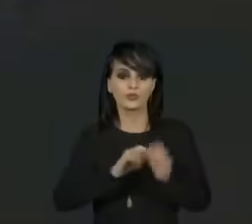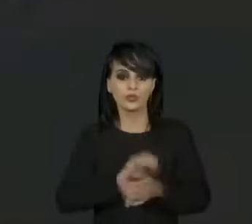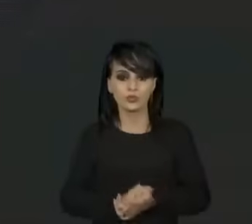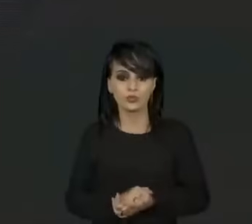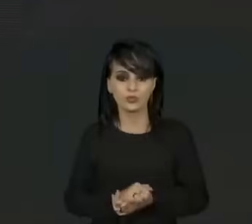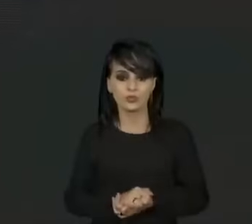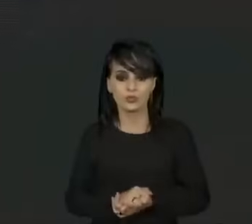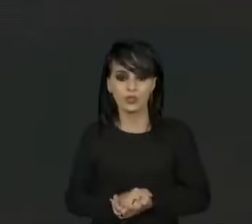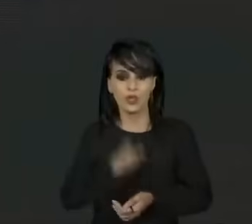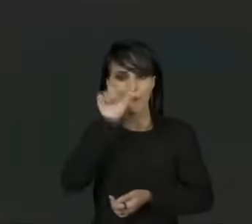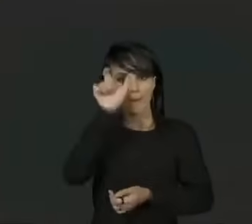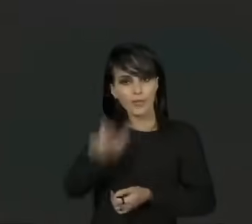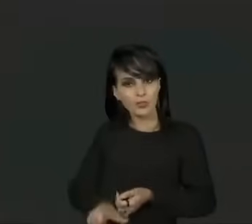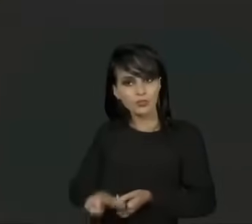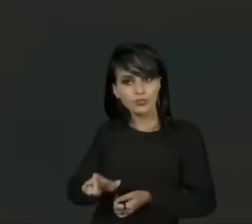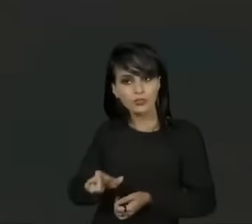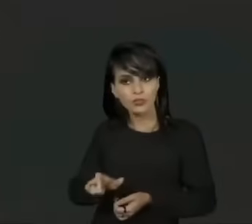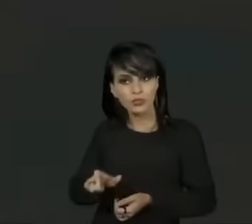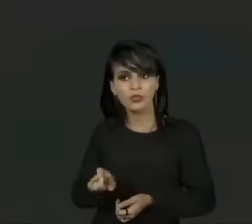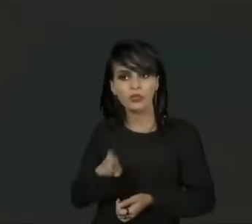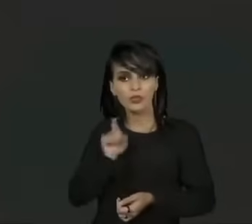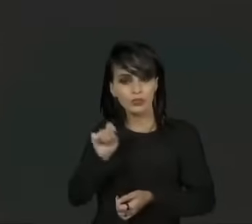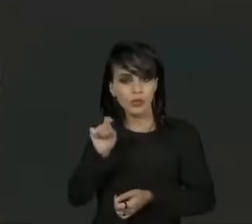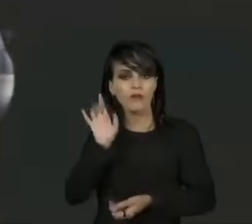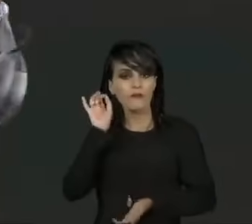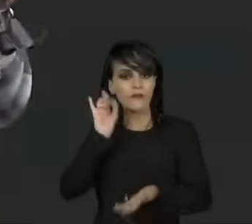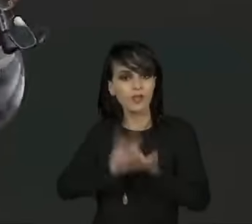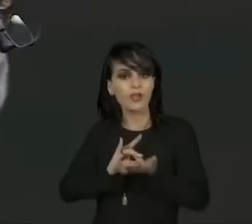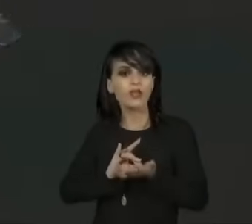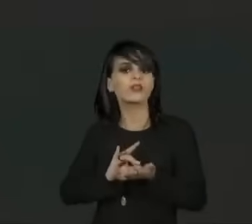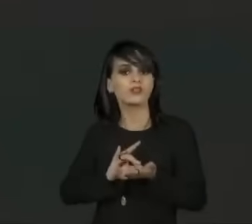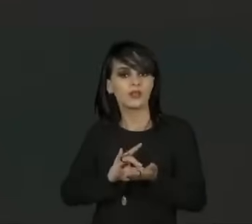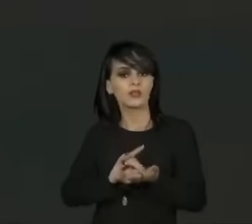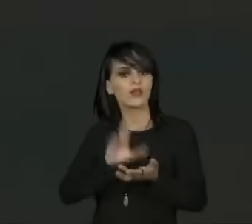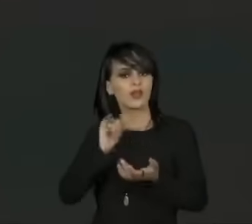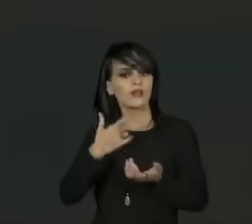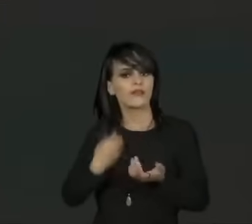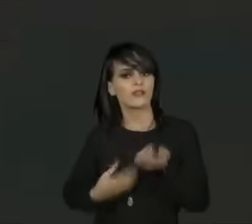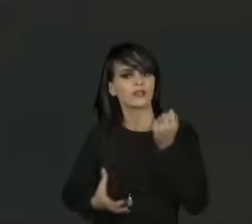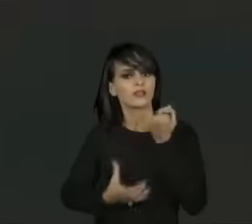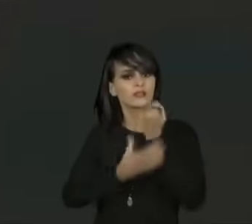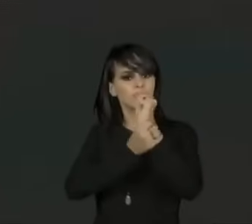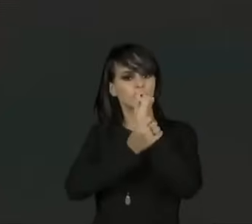pessoa que é sincera vai ter uma vida